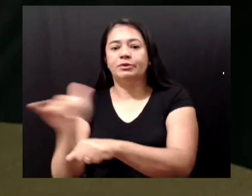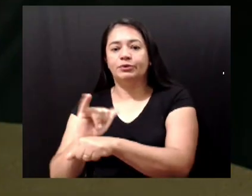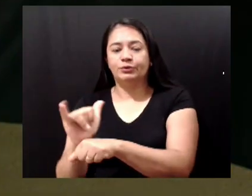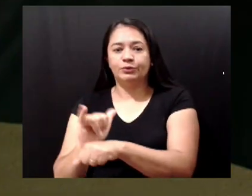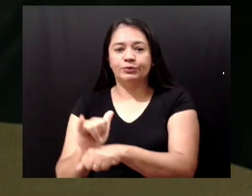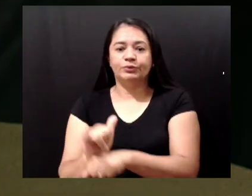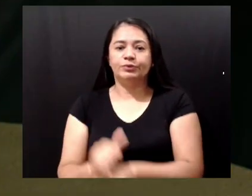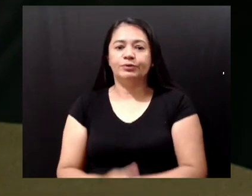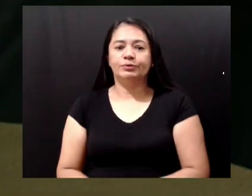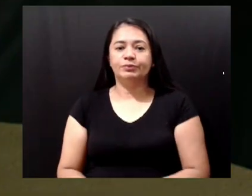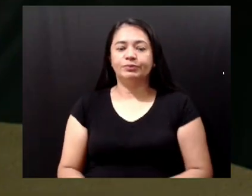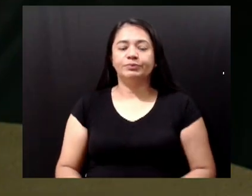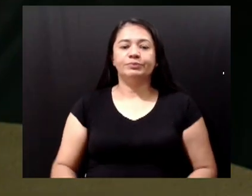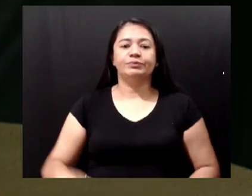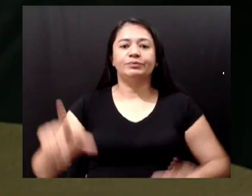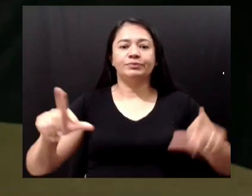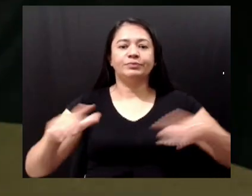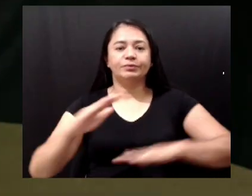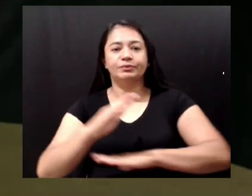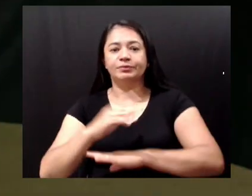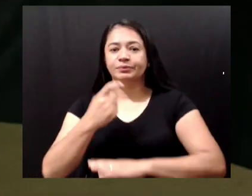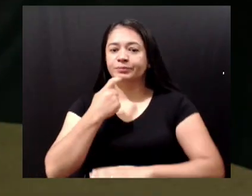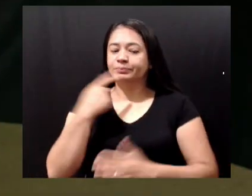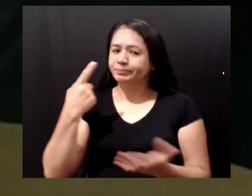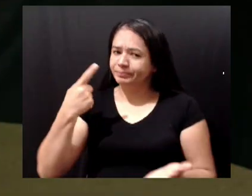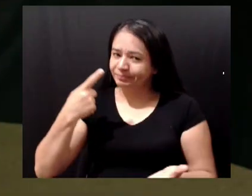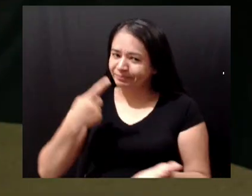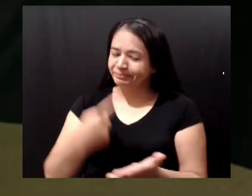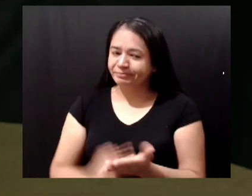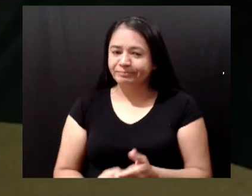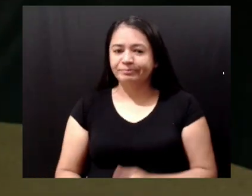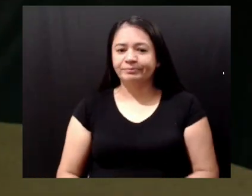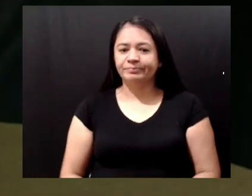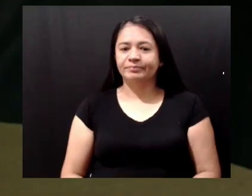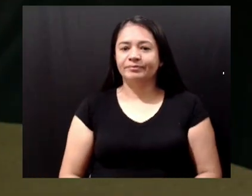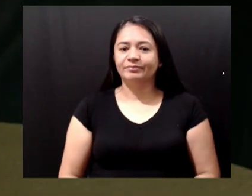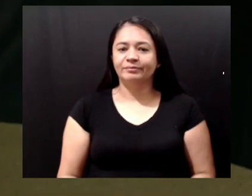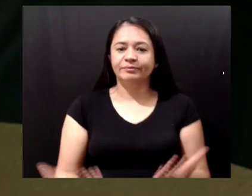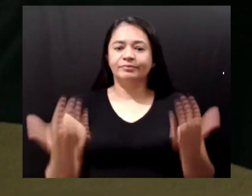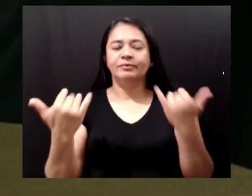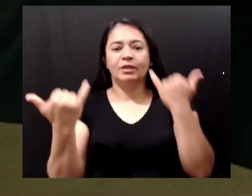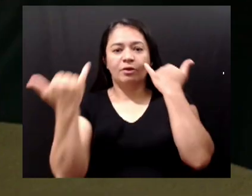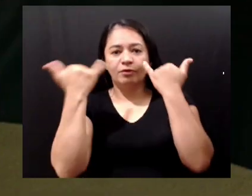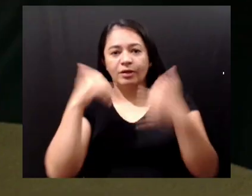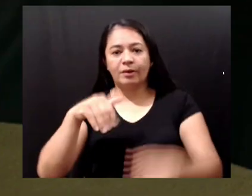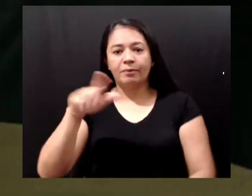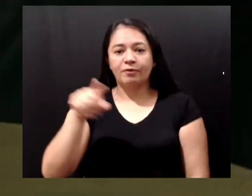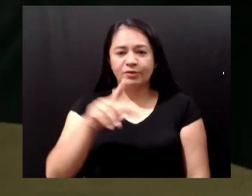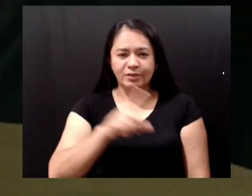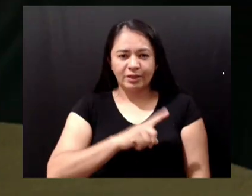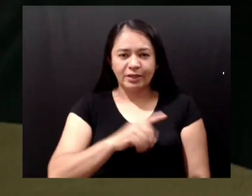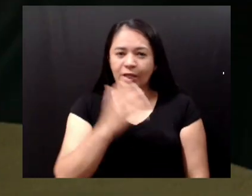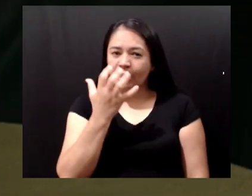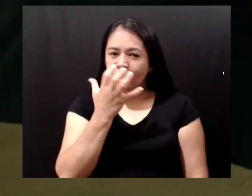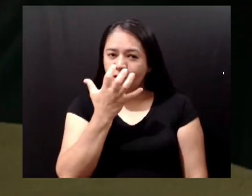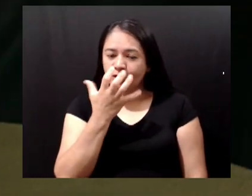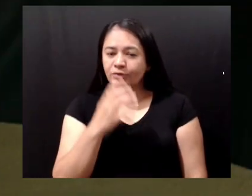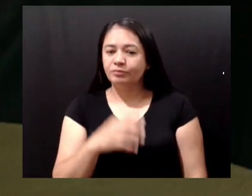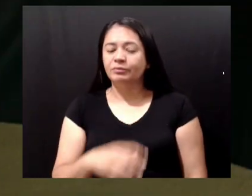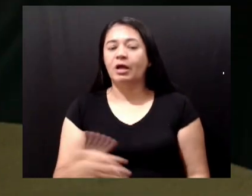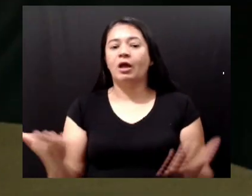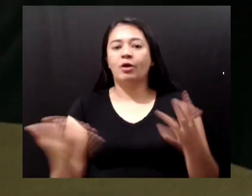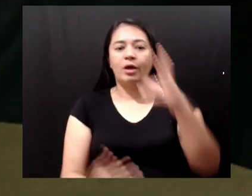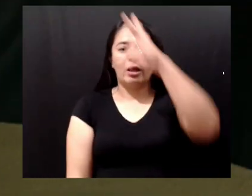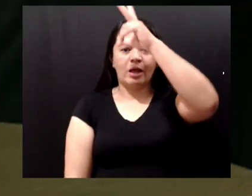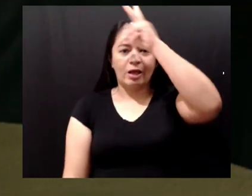Câmara Campinas. Combinado? Vamos com mais informações. Você que tem o seu petzinho, a Prefeitura de Campinas abre hoje